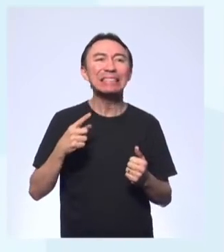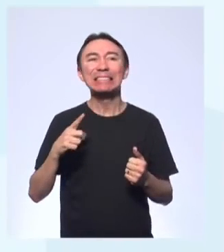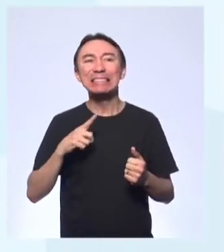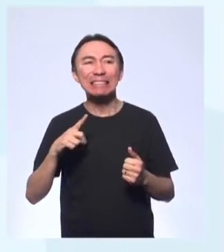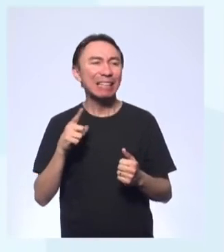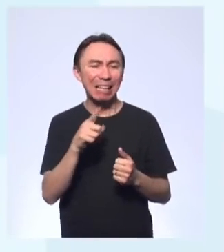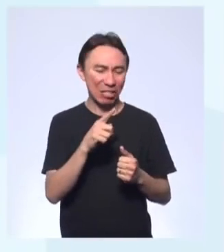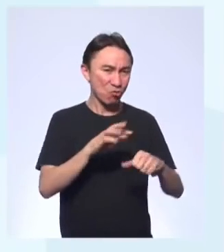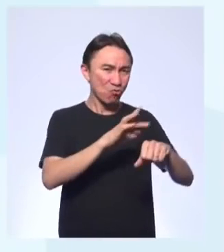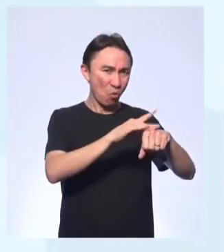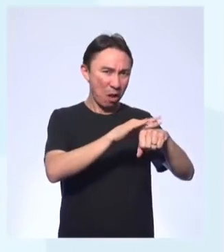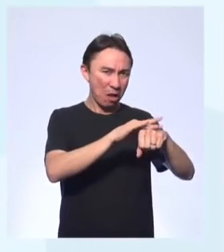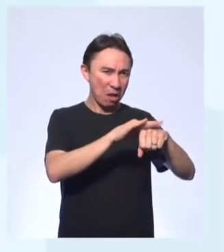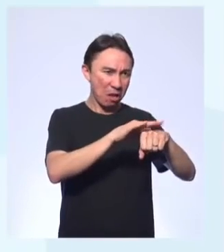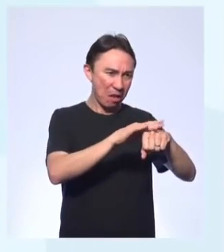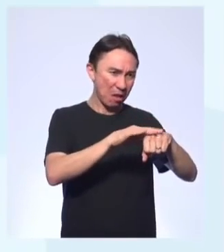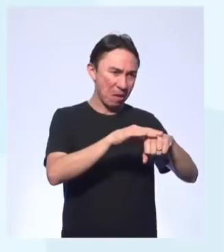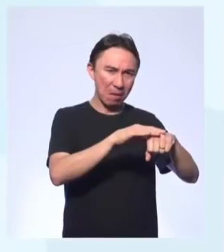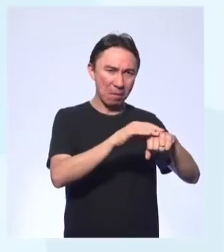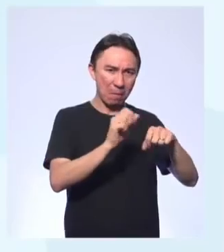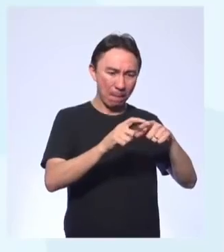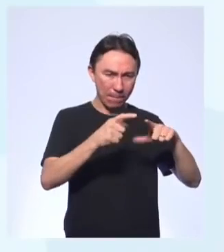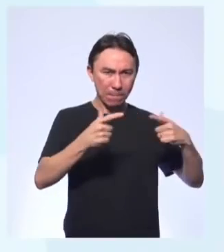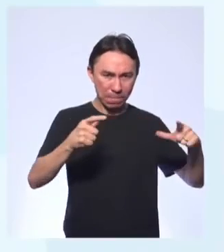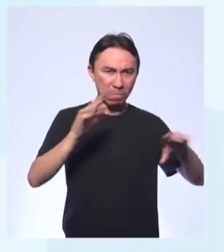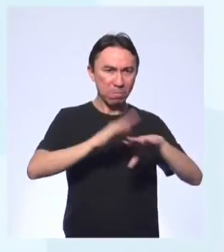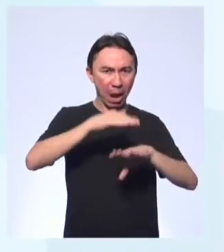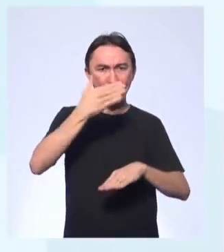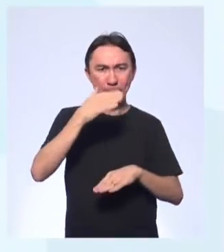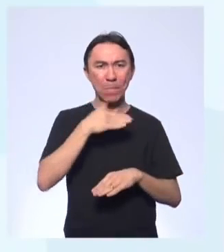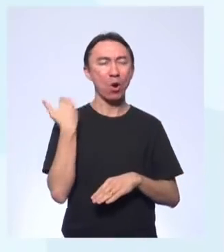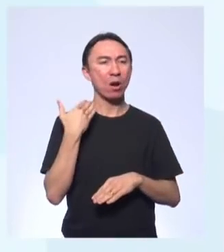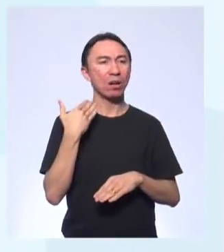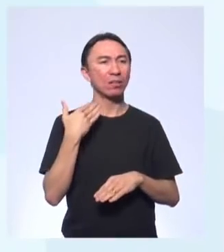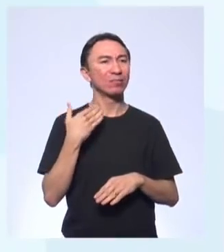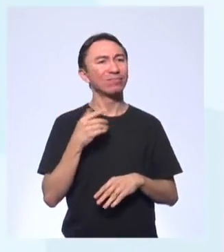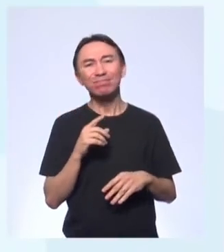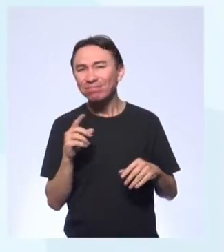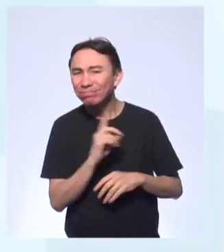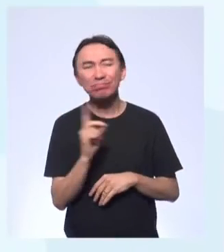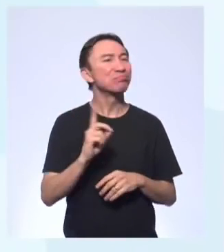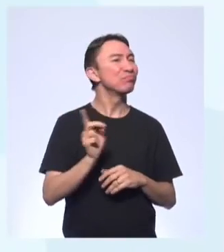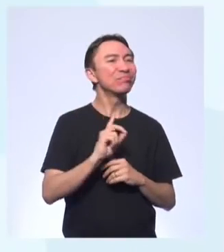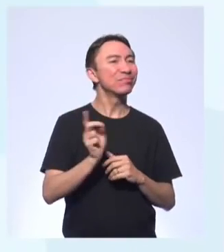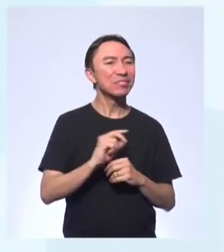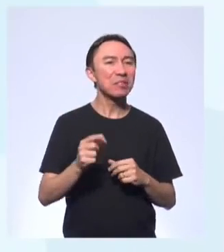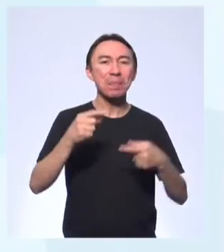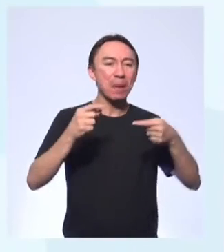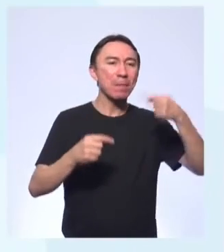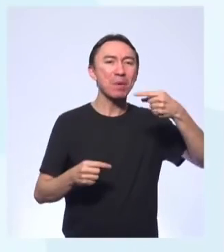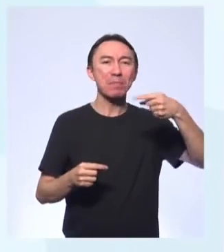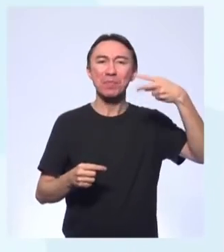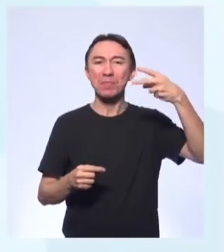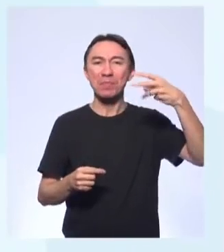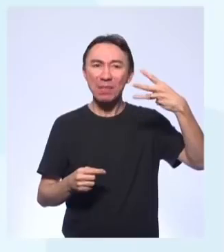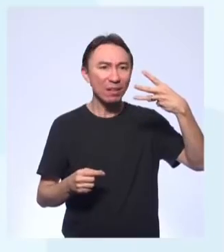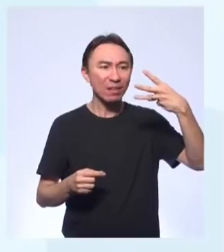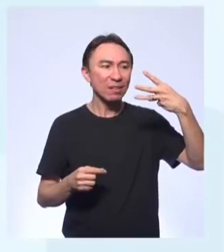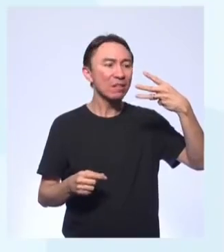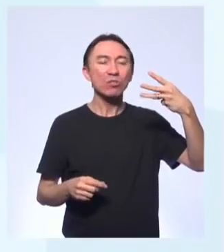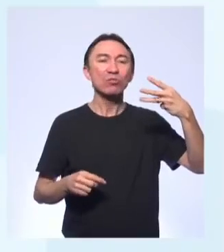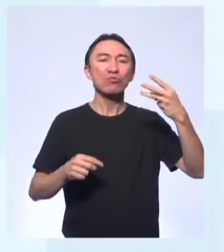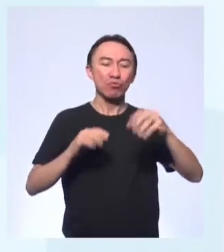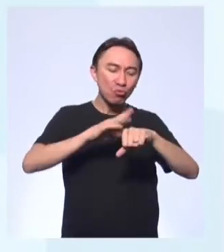diretamente a doenças, né? A gente vai ver que as 3 primeiras elas não estão ligadas à doença. Então,